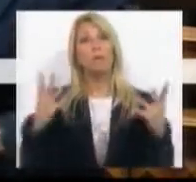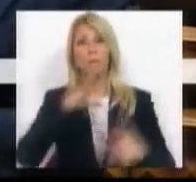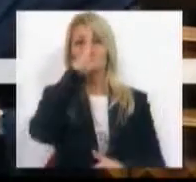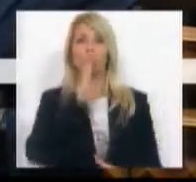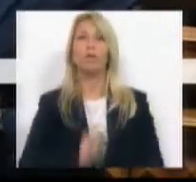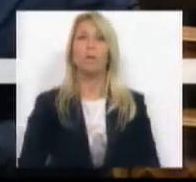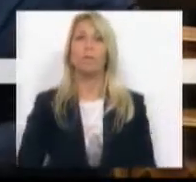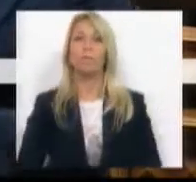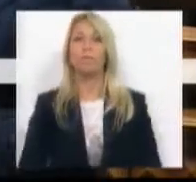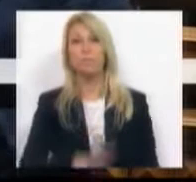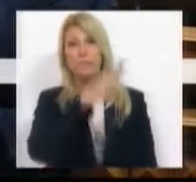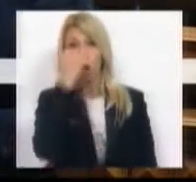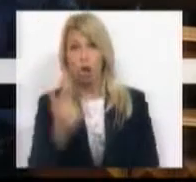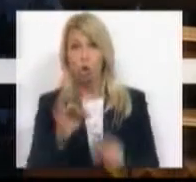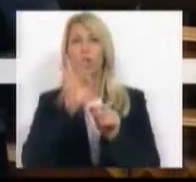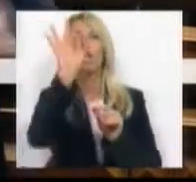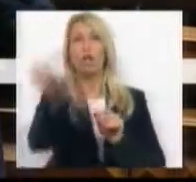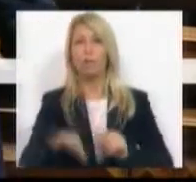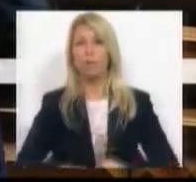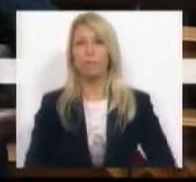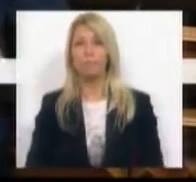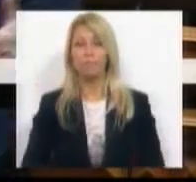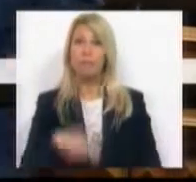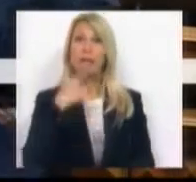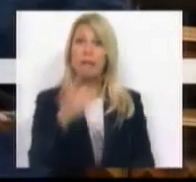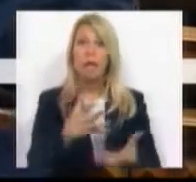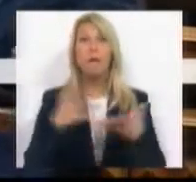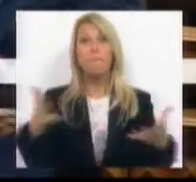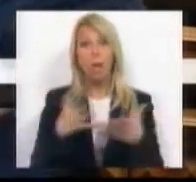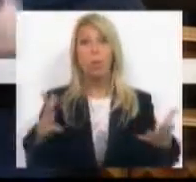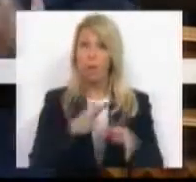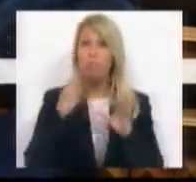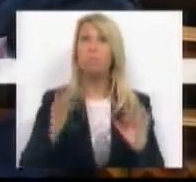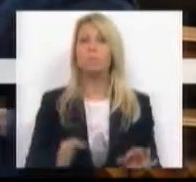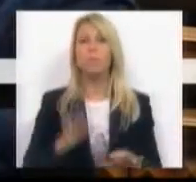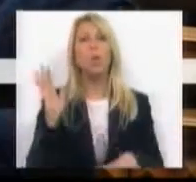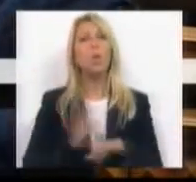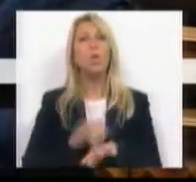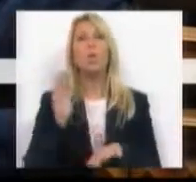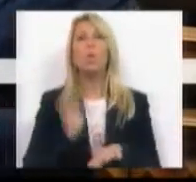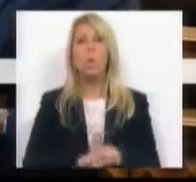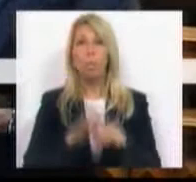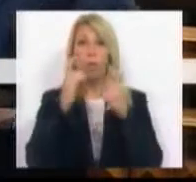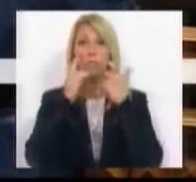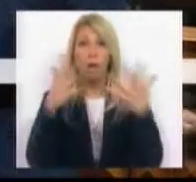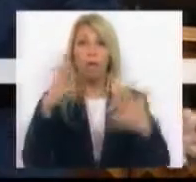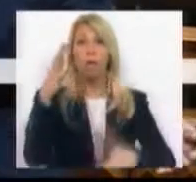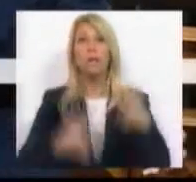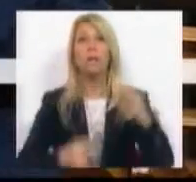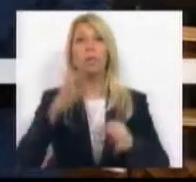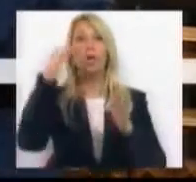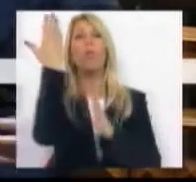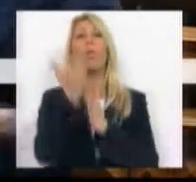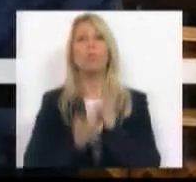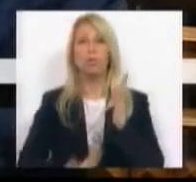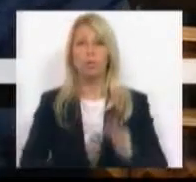Estado. Segunda nota. Diz a maioria, eventualmente, que a culpa é do Tribunal Constitucional.